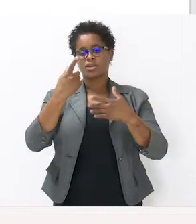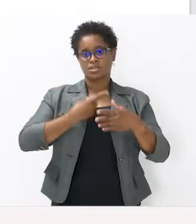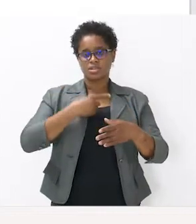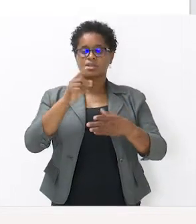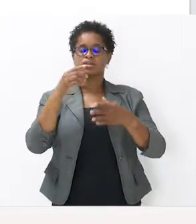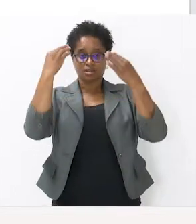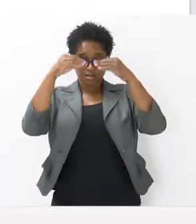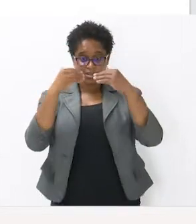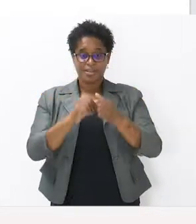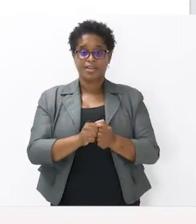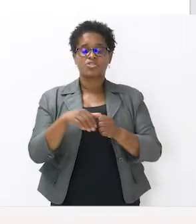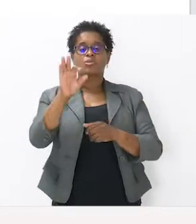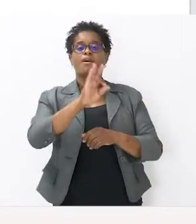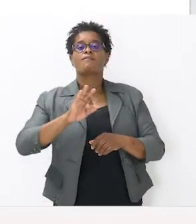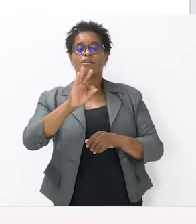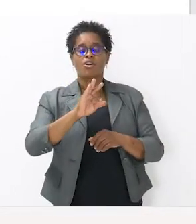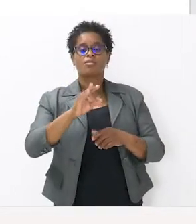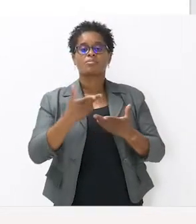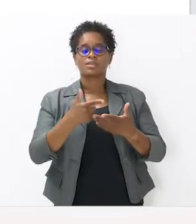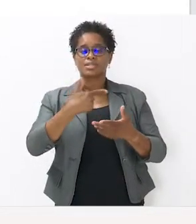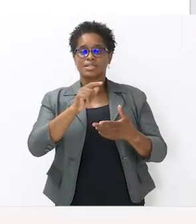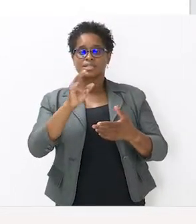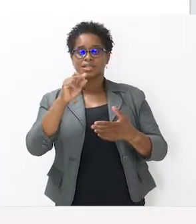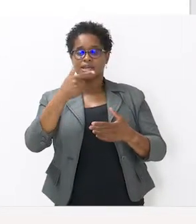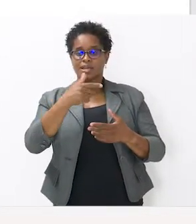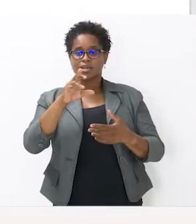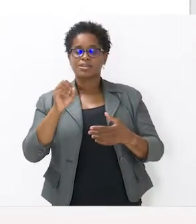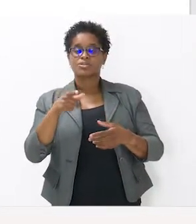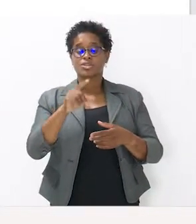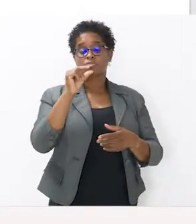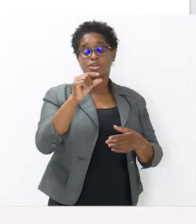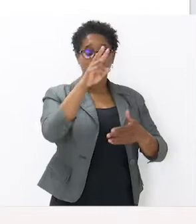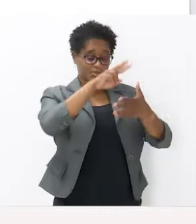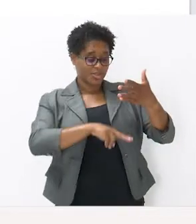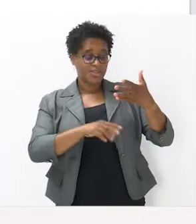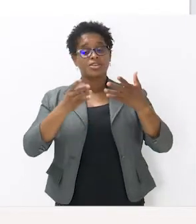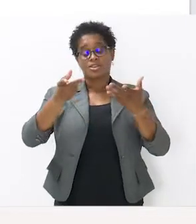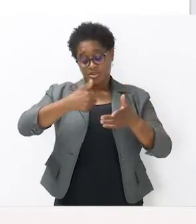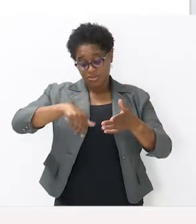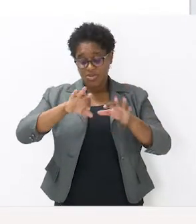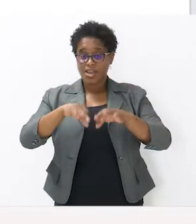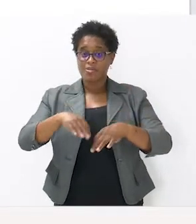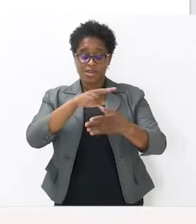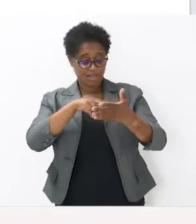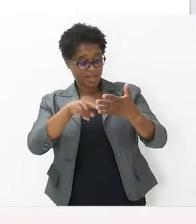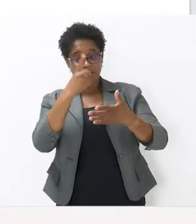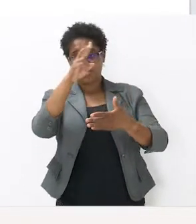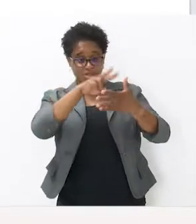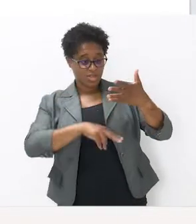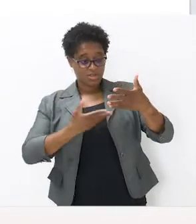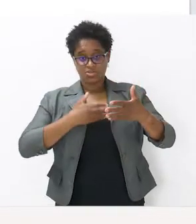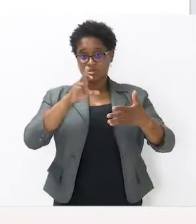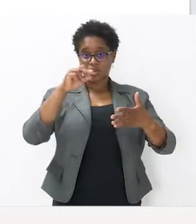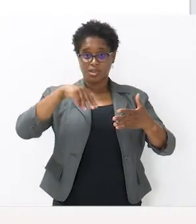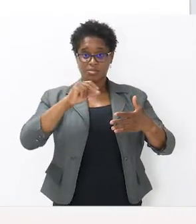encenado e representado sob forma de peça de teatro. Então este pequeno texto que nós acabamos de ver é um texto dramático. Por